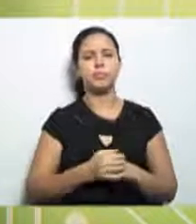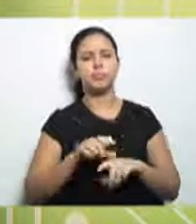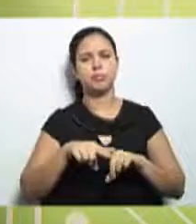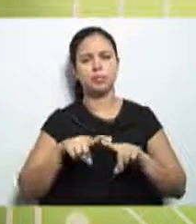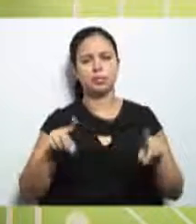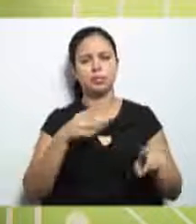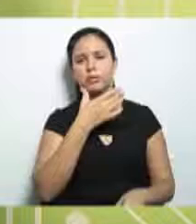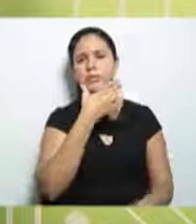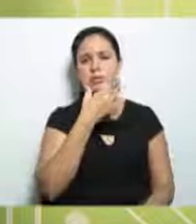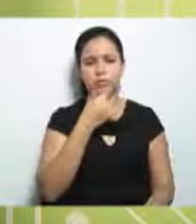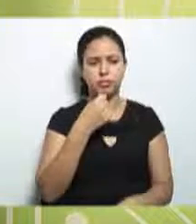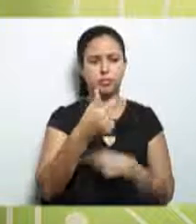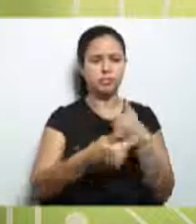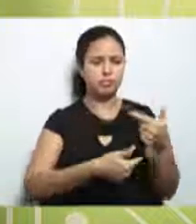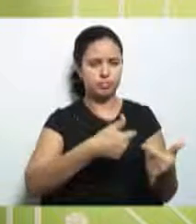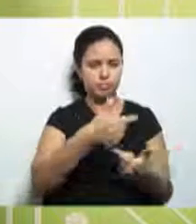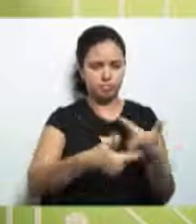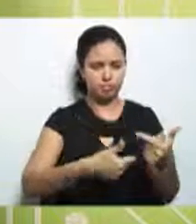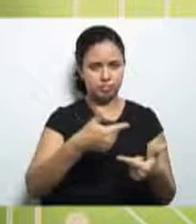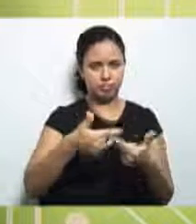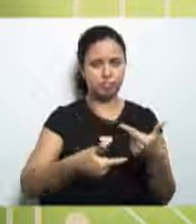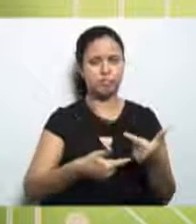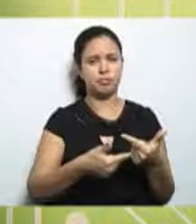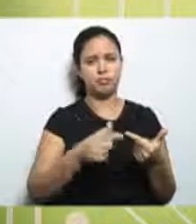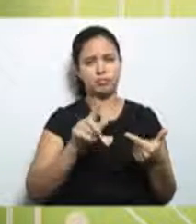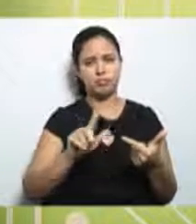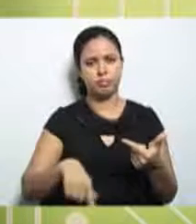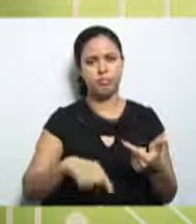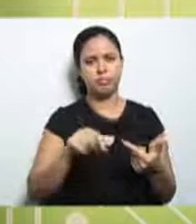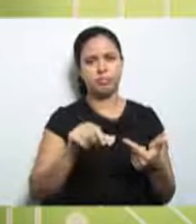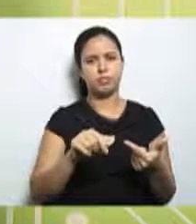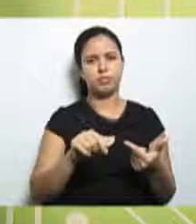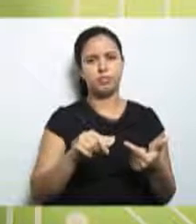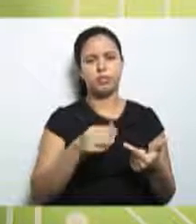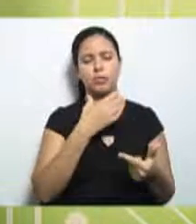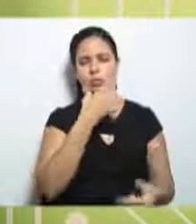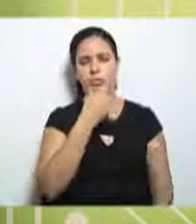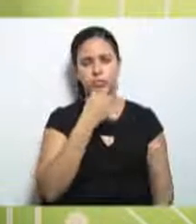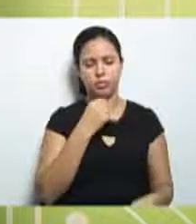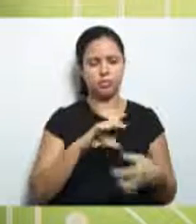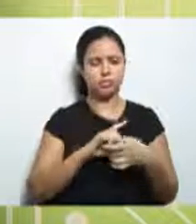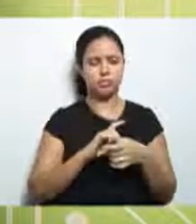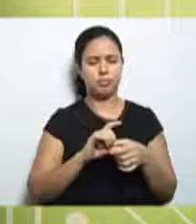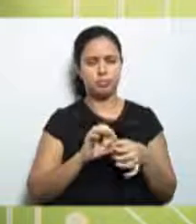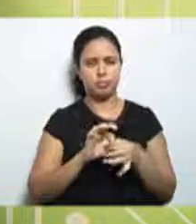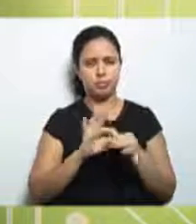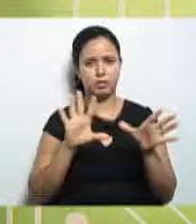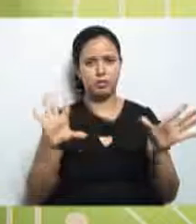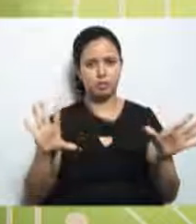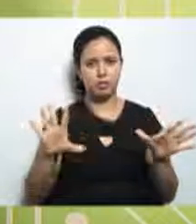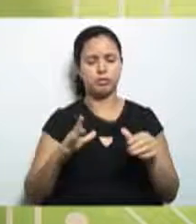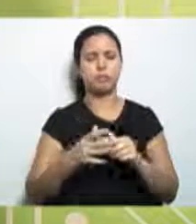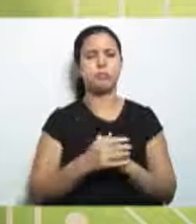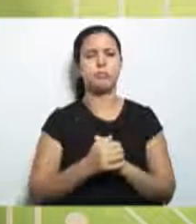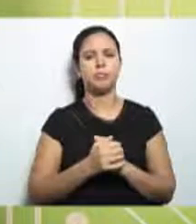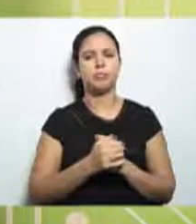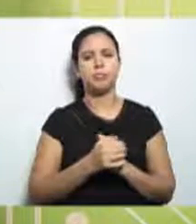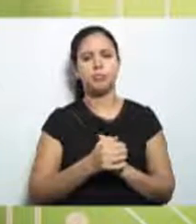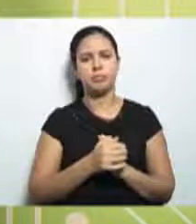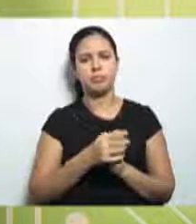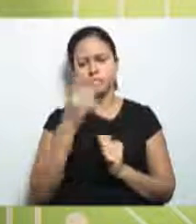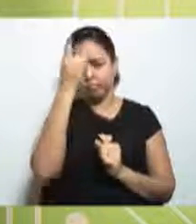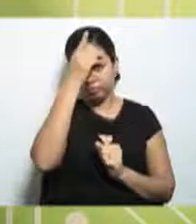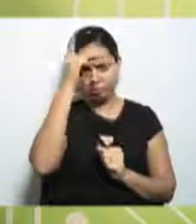que trabalhava nessa sociedade, ele era considerado um homem livre, ele era considerado um homem que